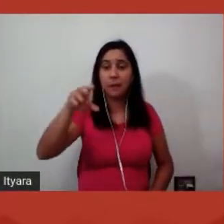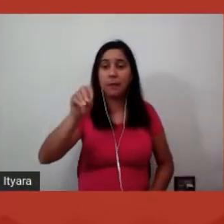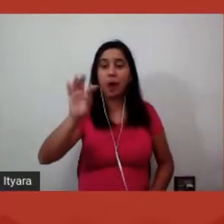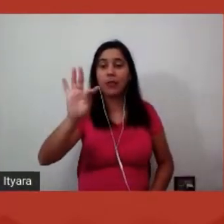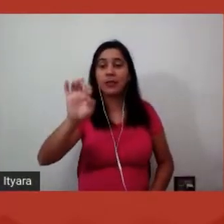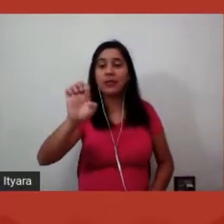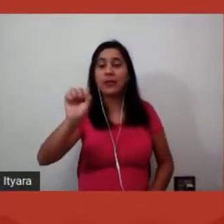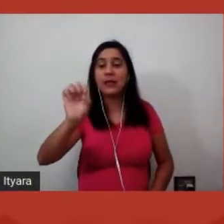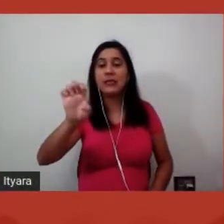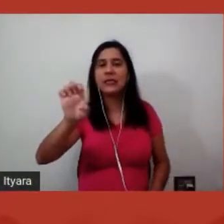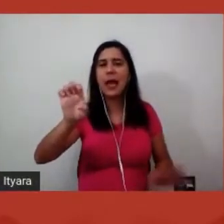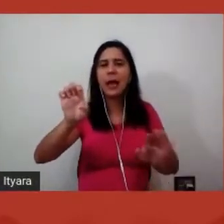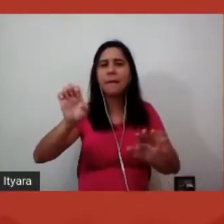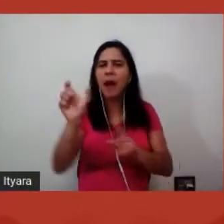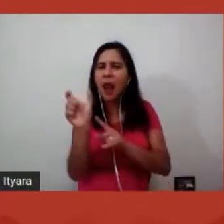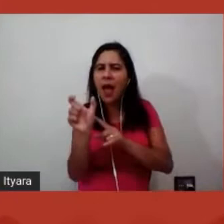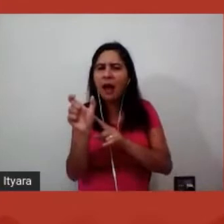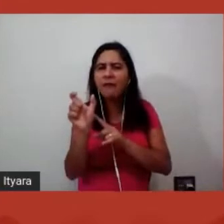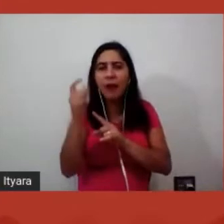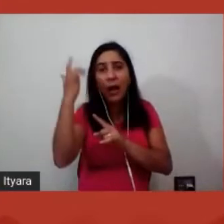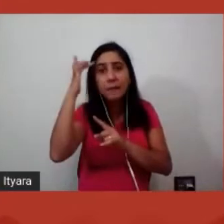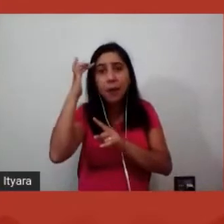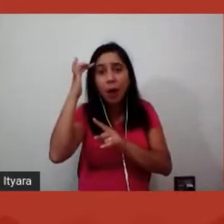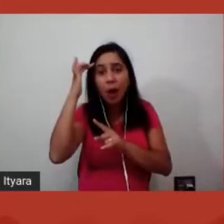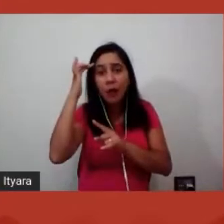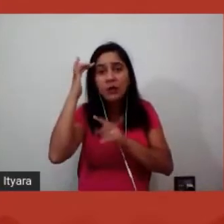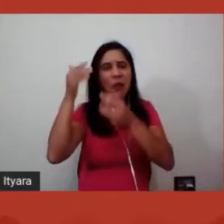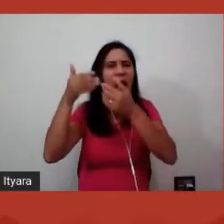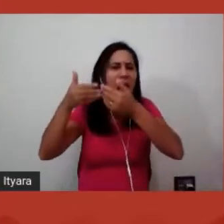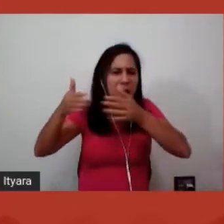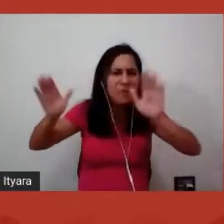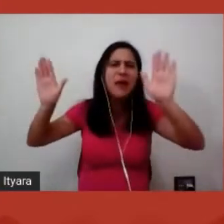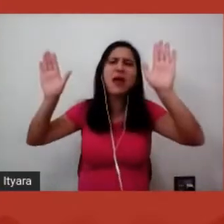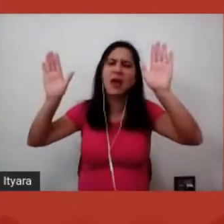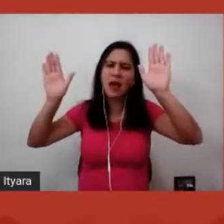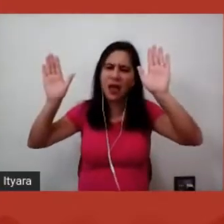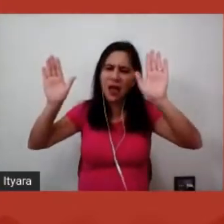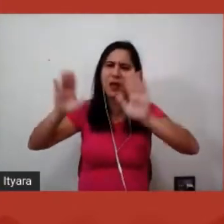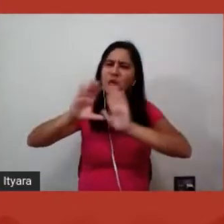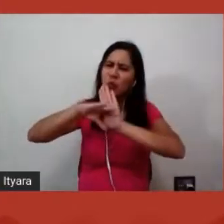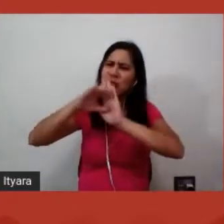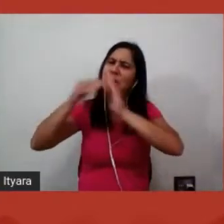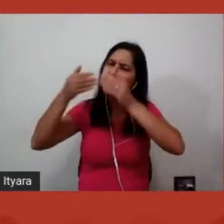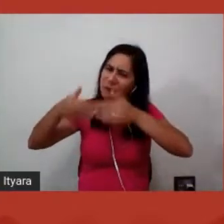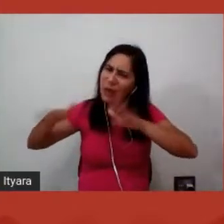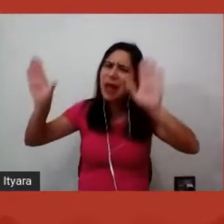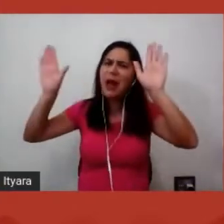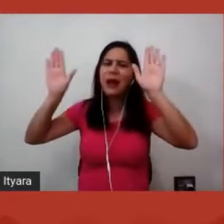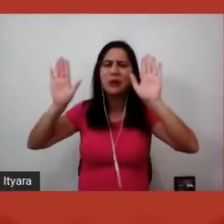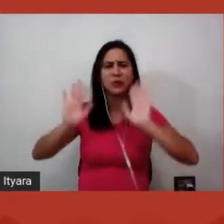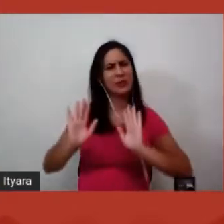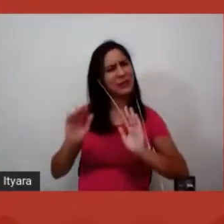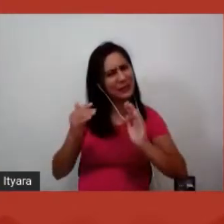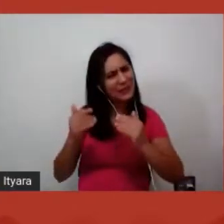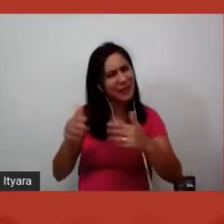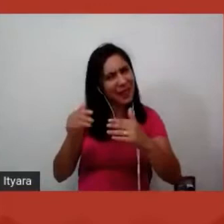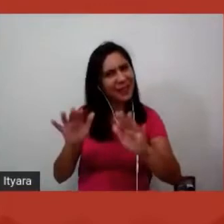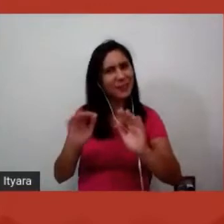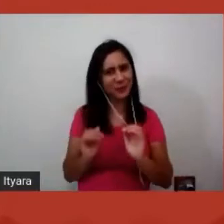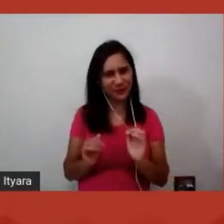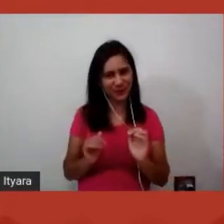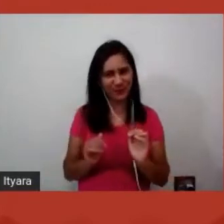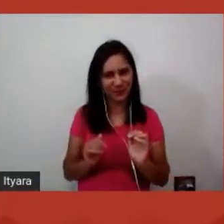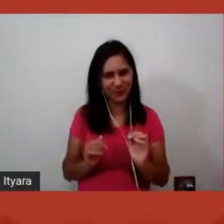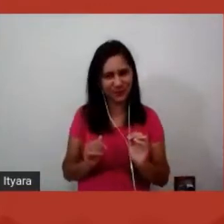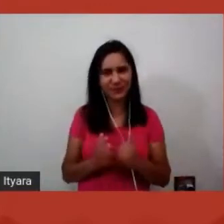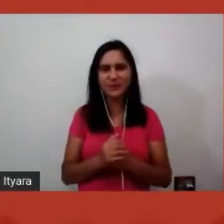né? Mas eu acho que a gente pode evoluir daqui já, né? Acho que pensando um pouco isso, né? Então,